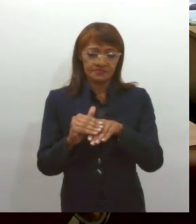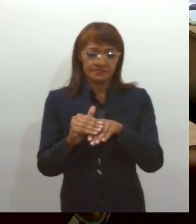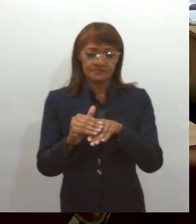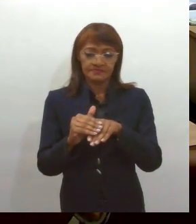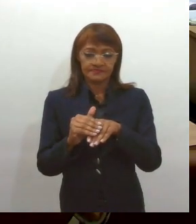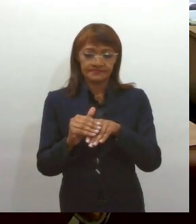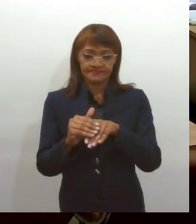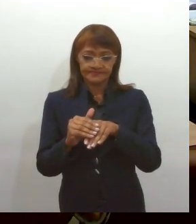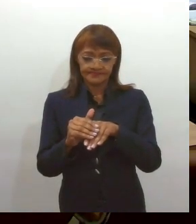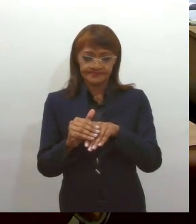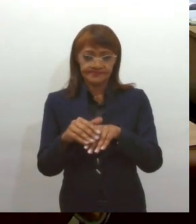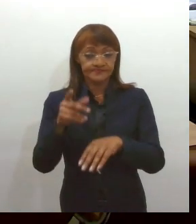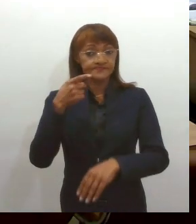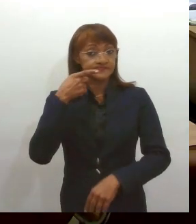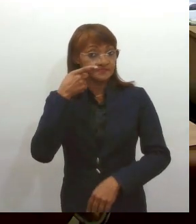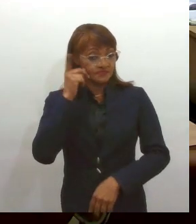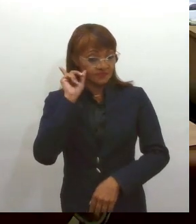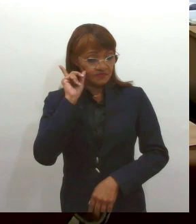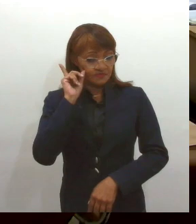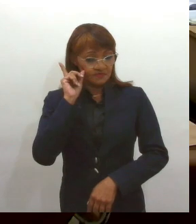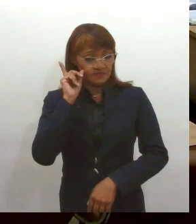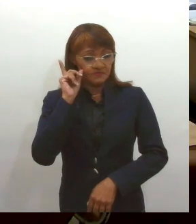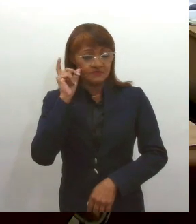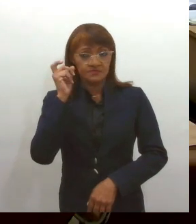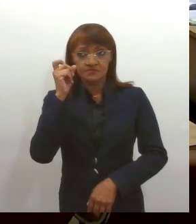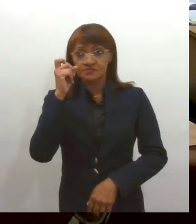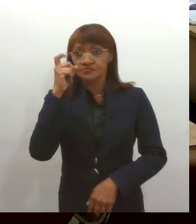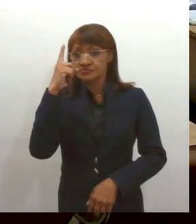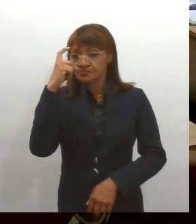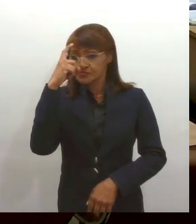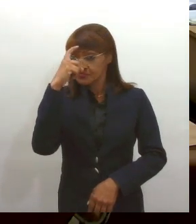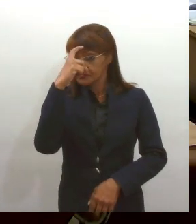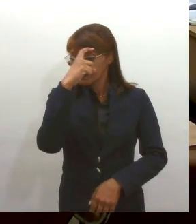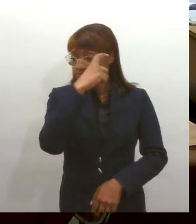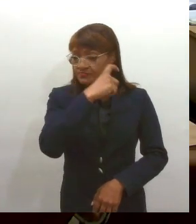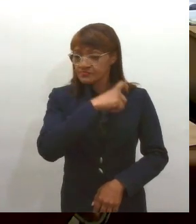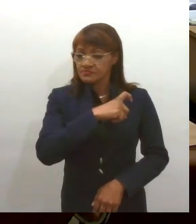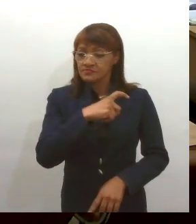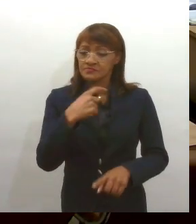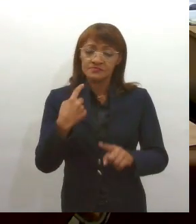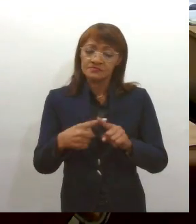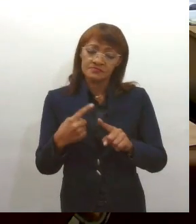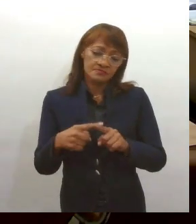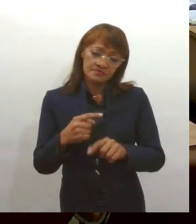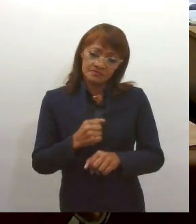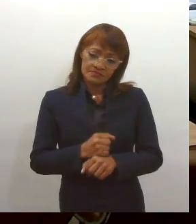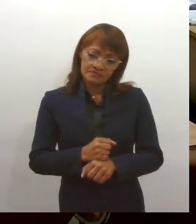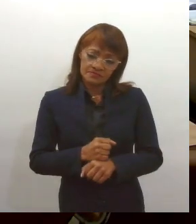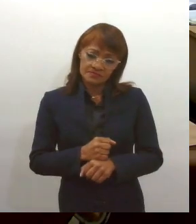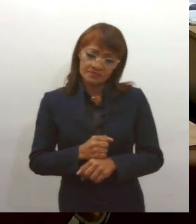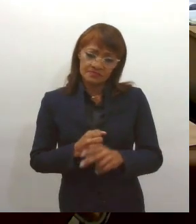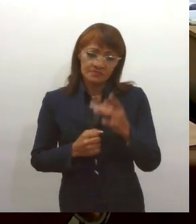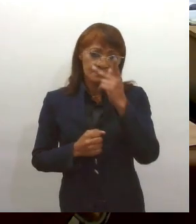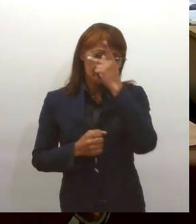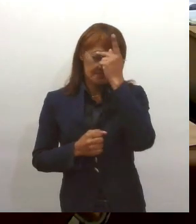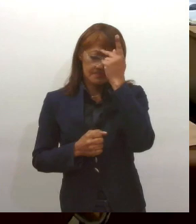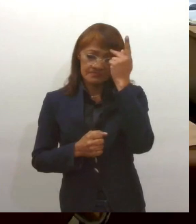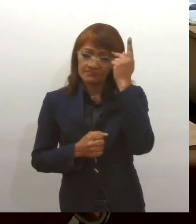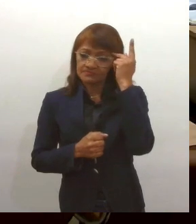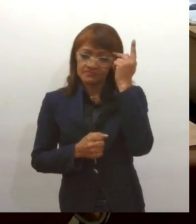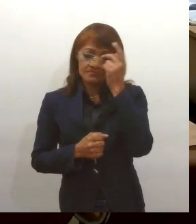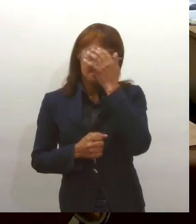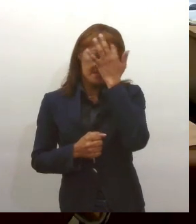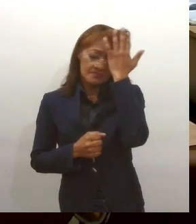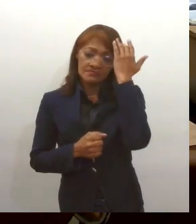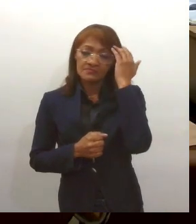difícil porque profissionais que eu respeito tanto que são os comunicadores né e